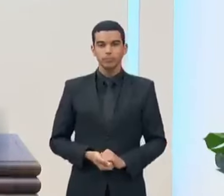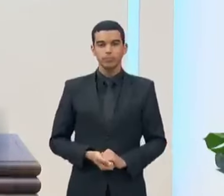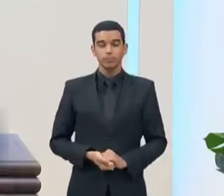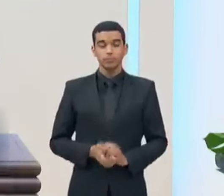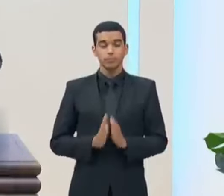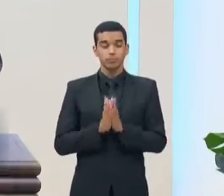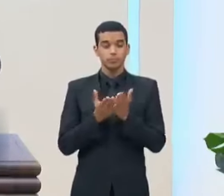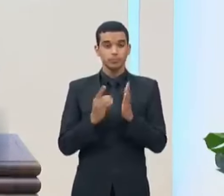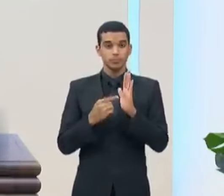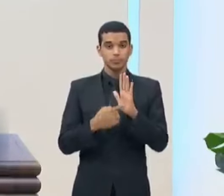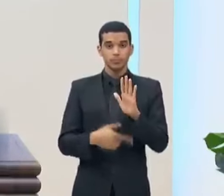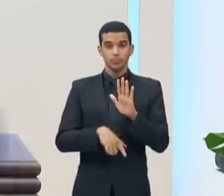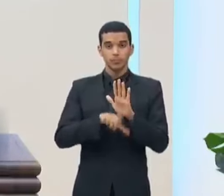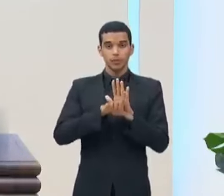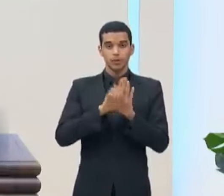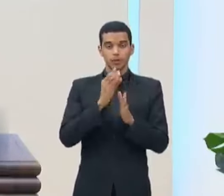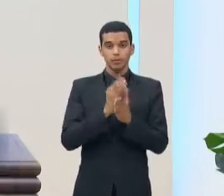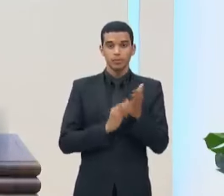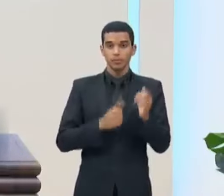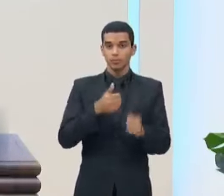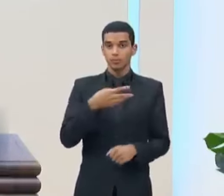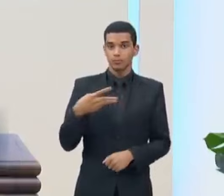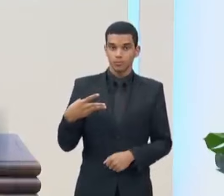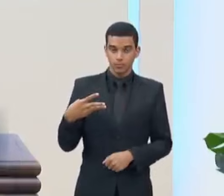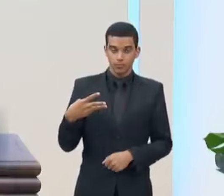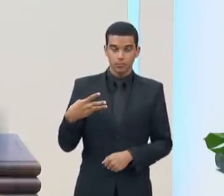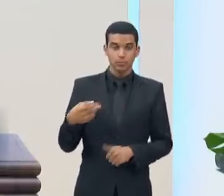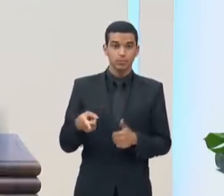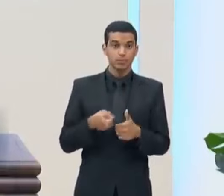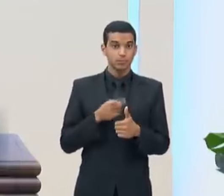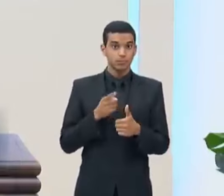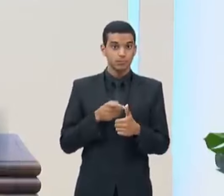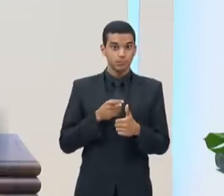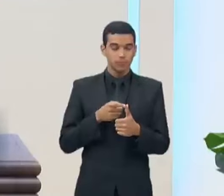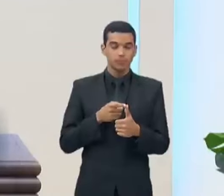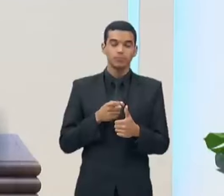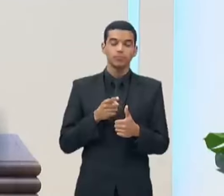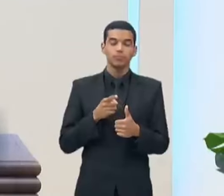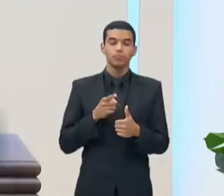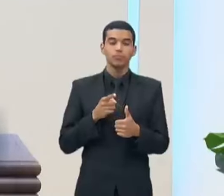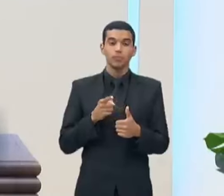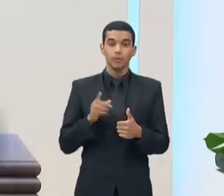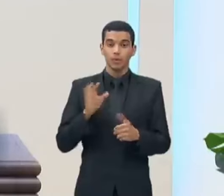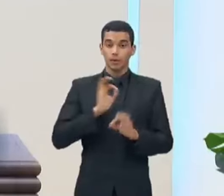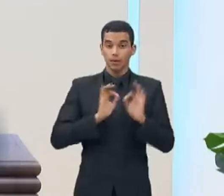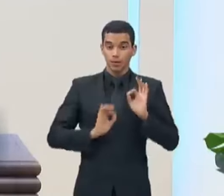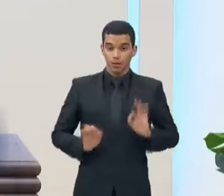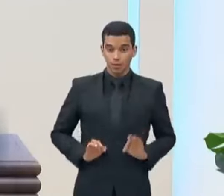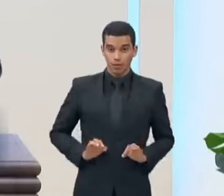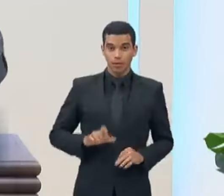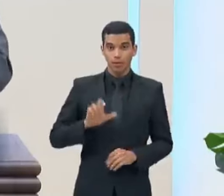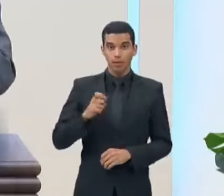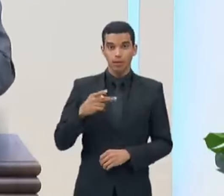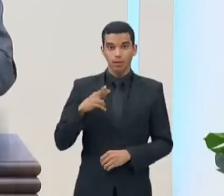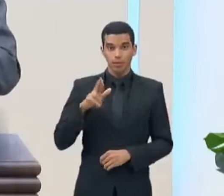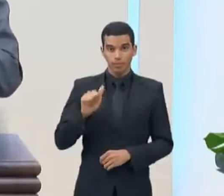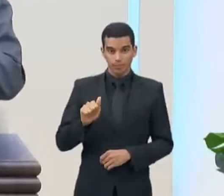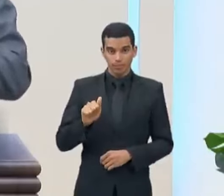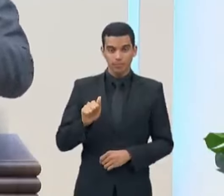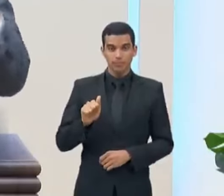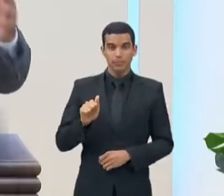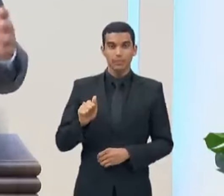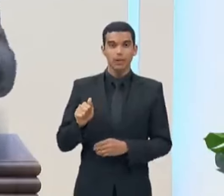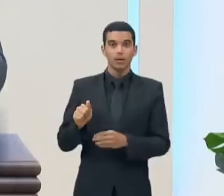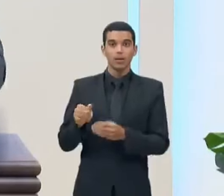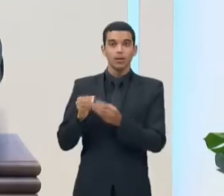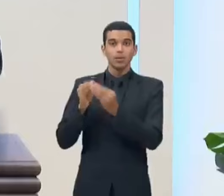de Deus em Levítico 13 que, em primeiro lugar, a lepra destruía o homem no